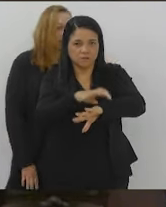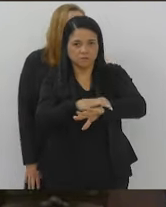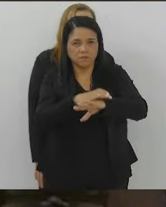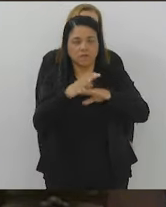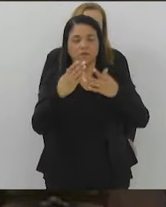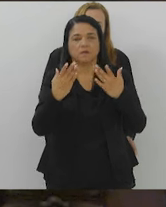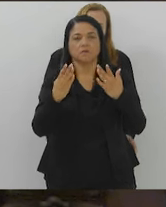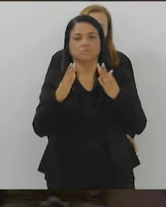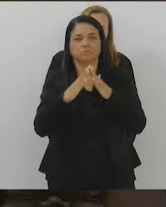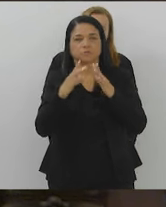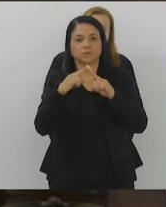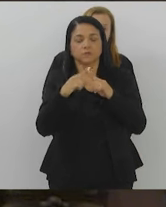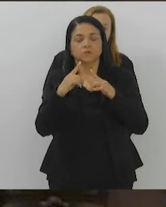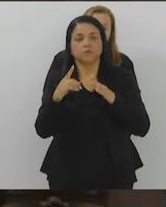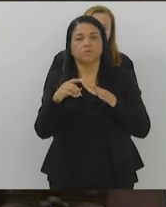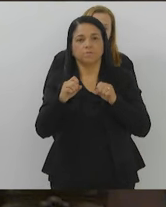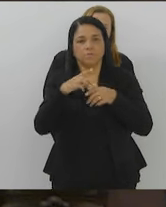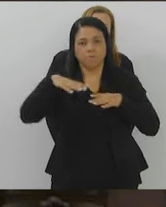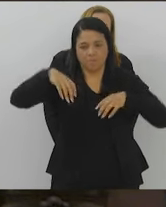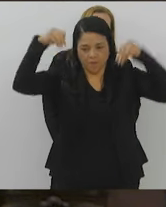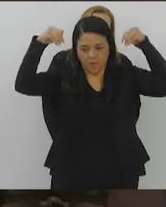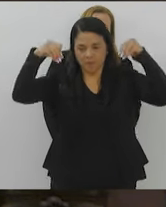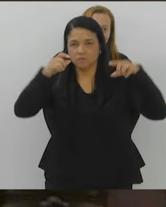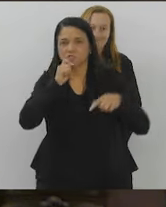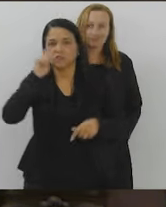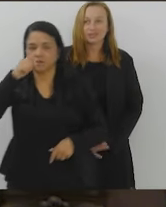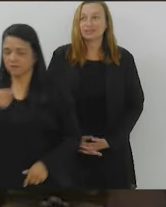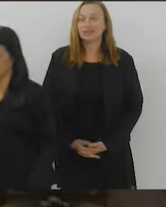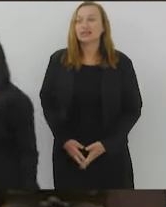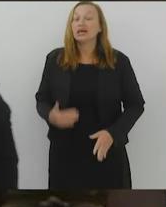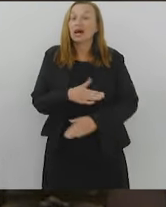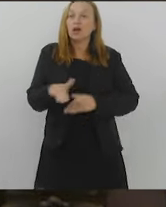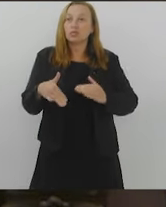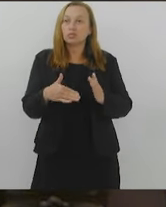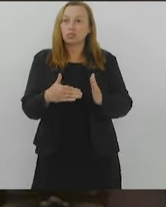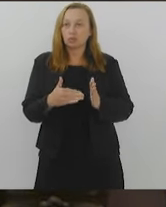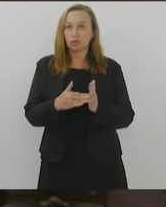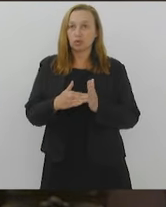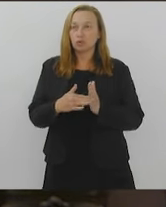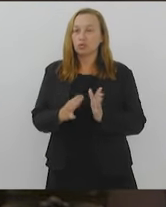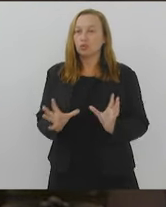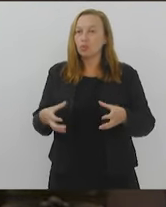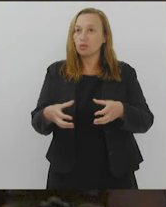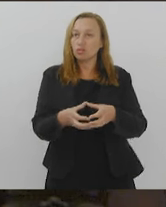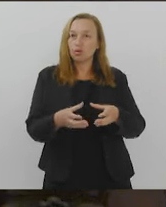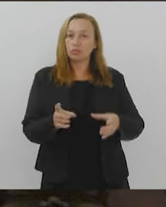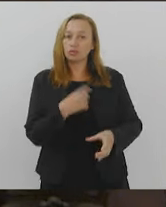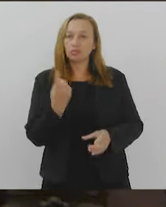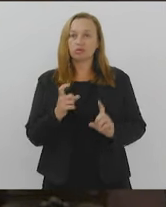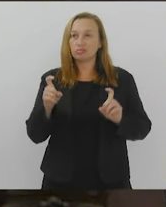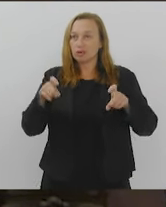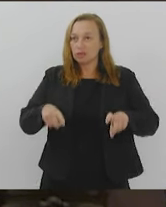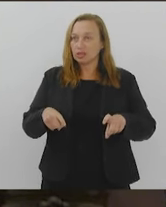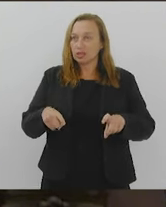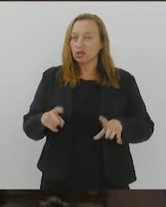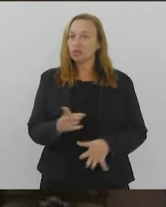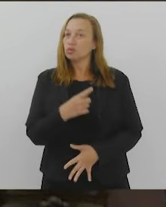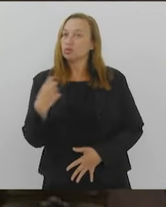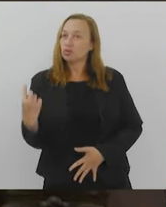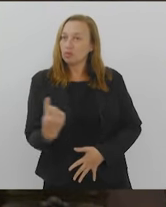aqui do Palácio Tiradentes, a toda a equipe nossa do nosso gabinete, tanto o nosso